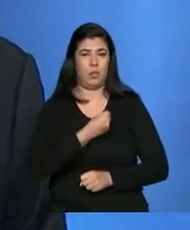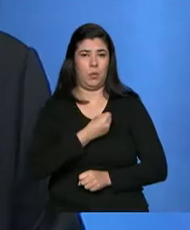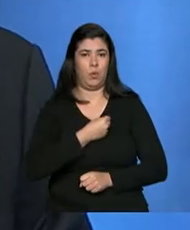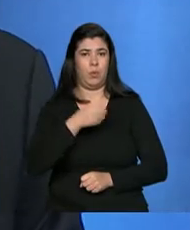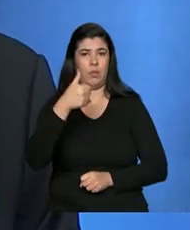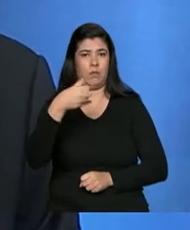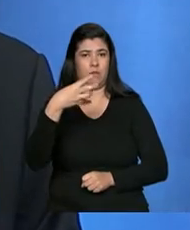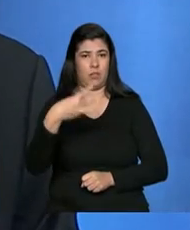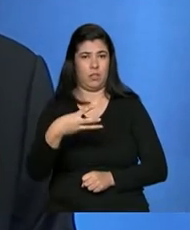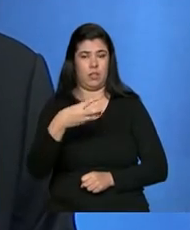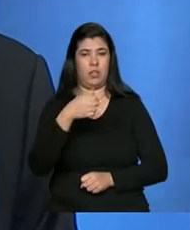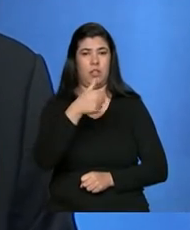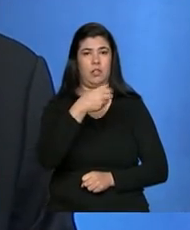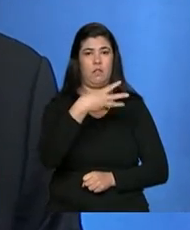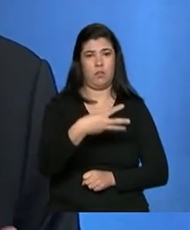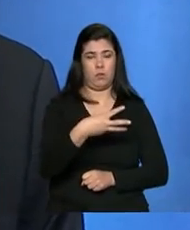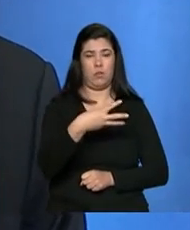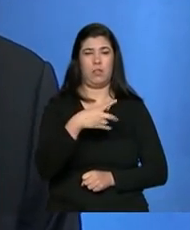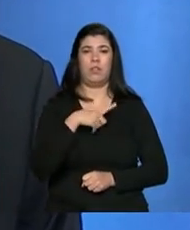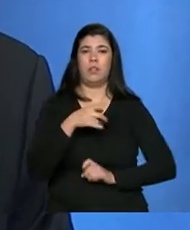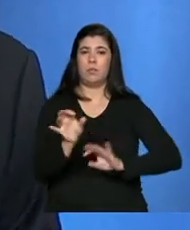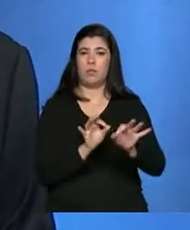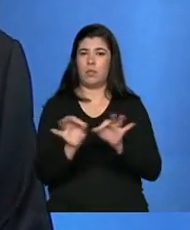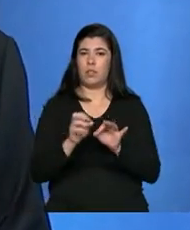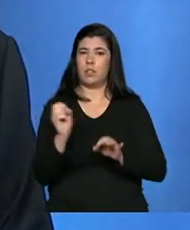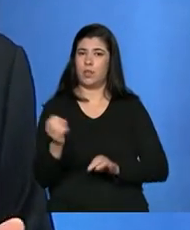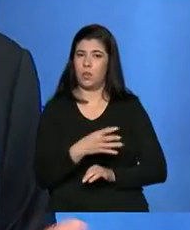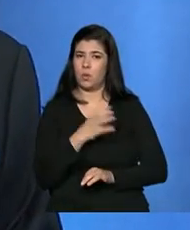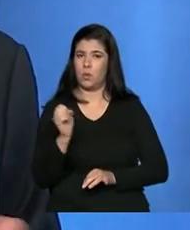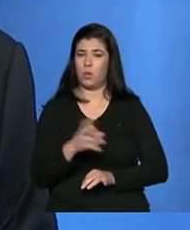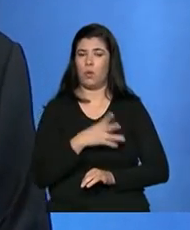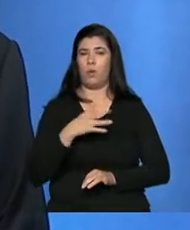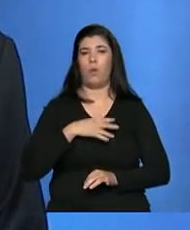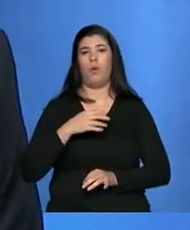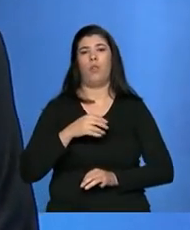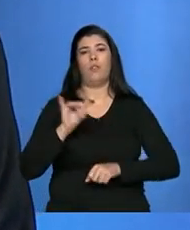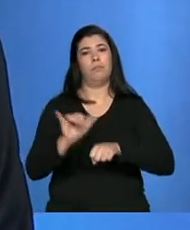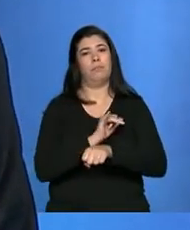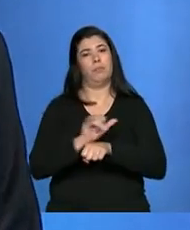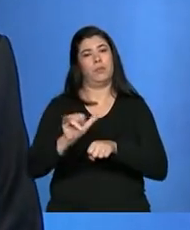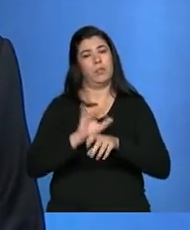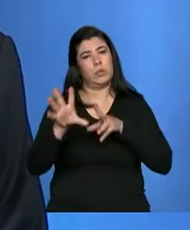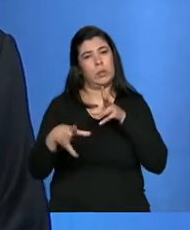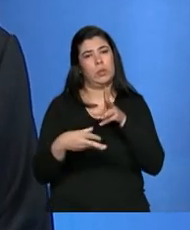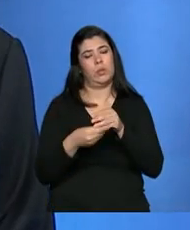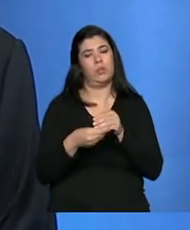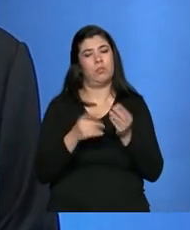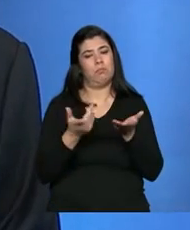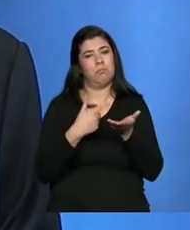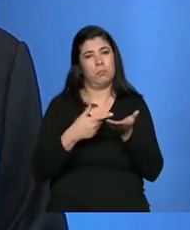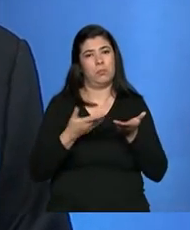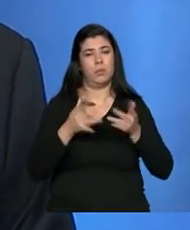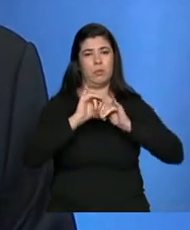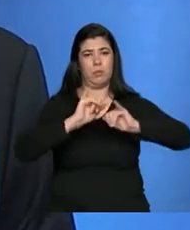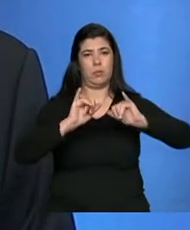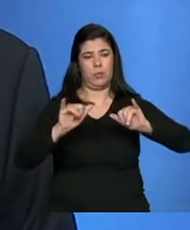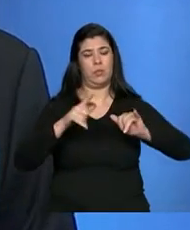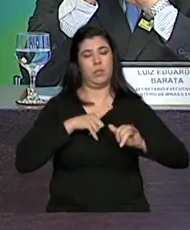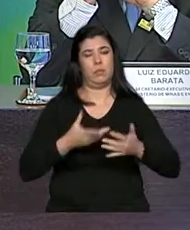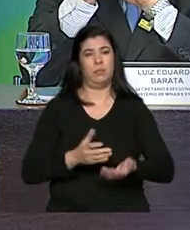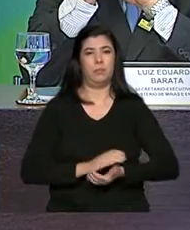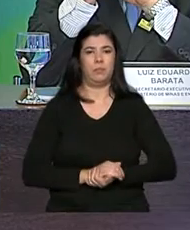lançado mas vamos ver tem coisas novas é é aqui dentro portanto é tem